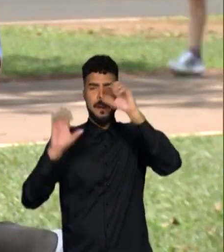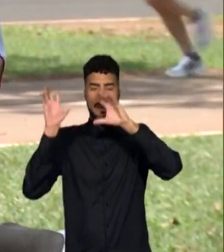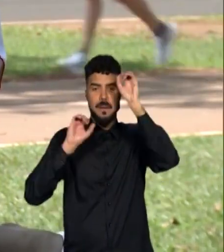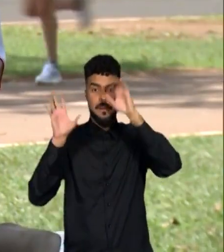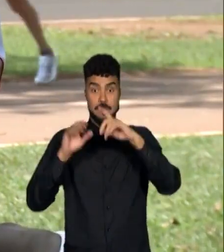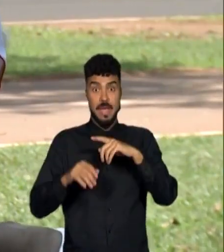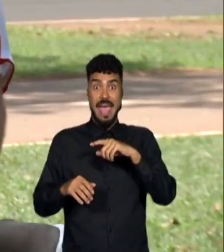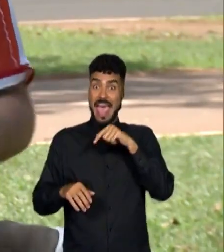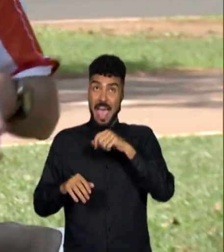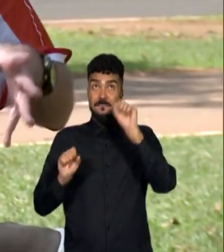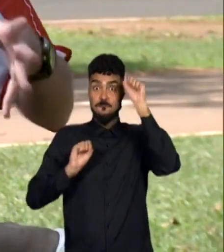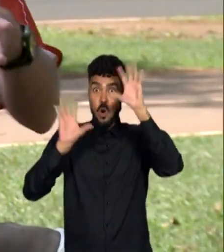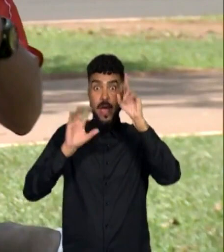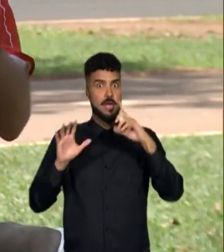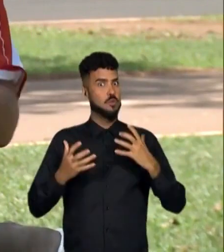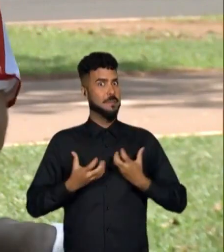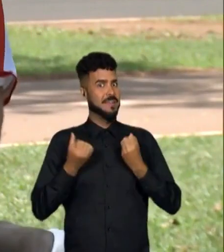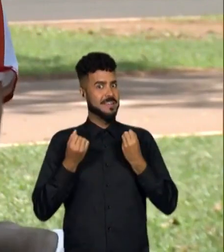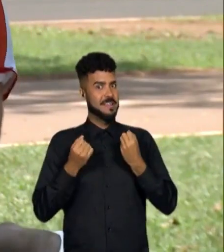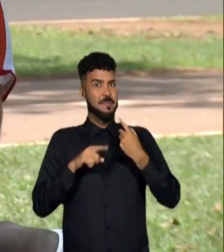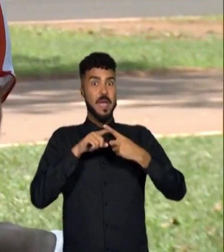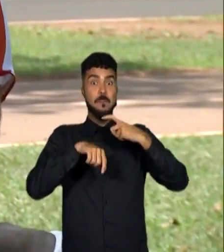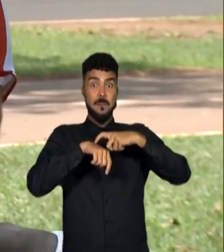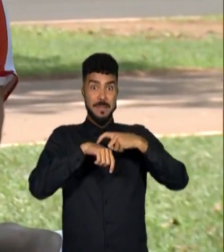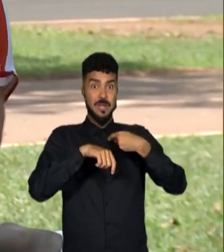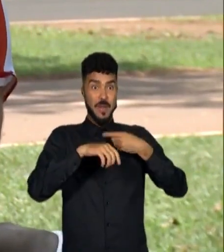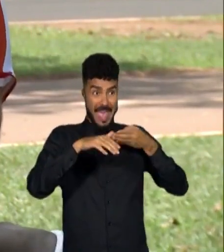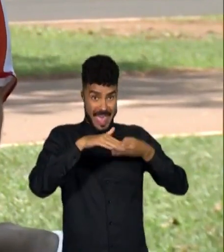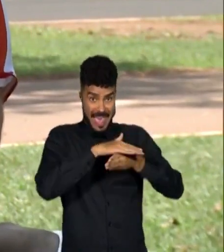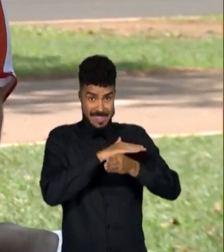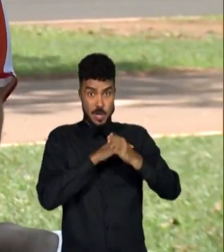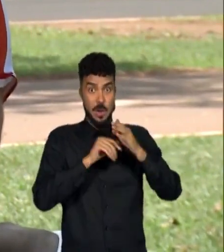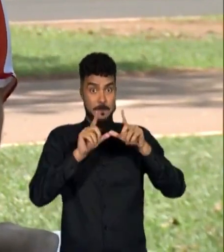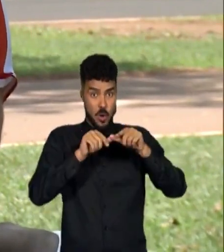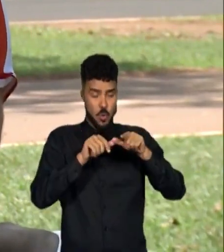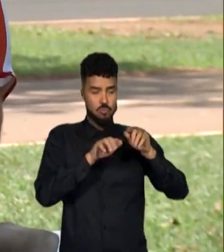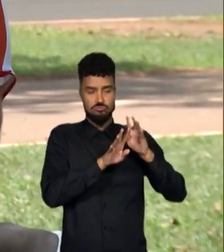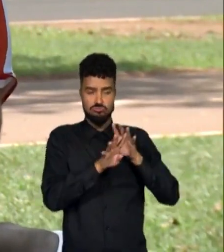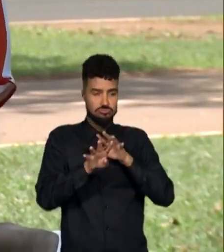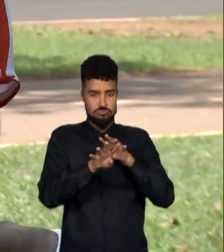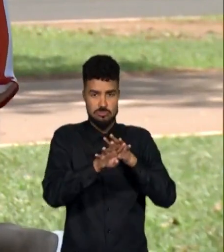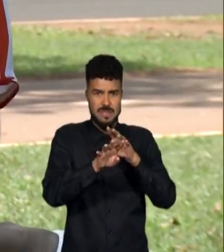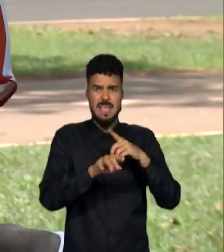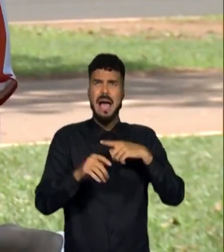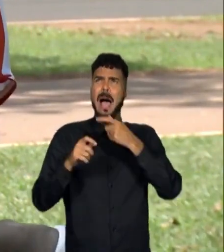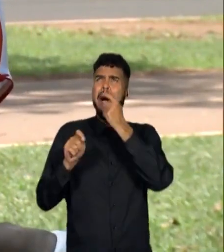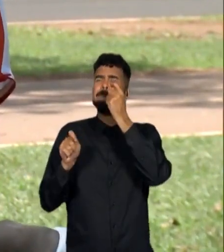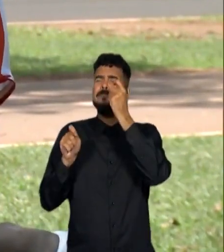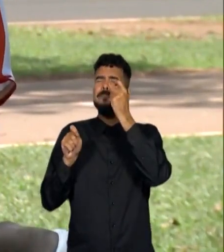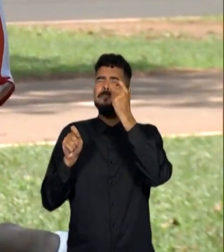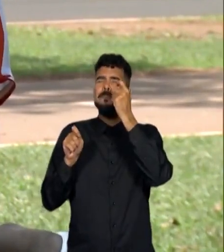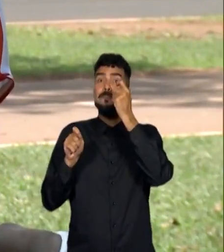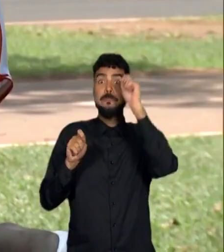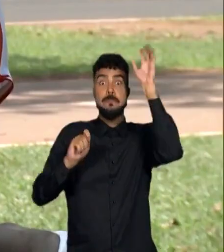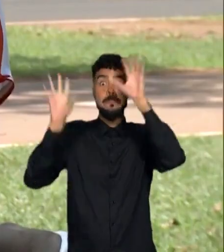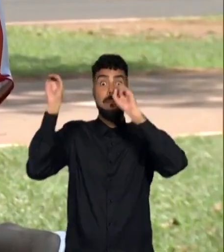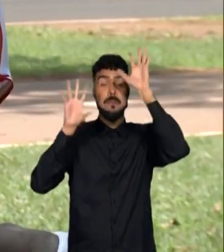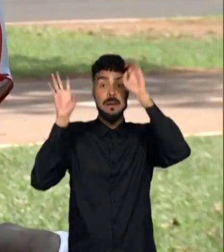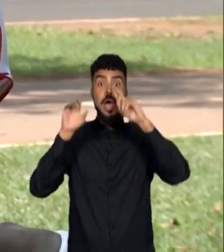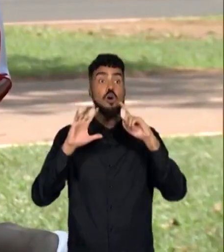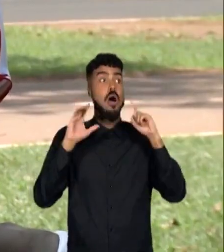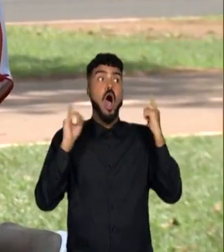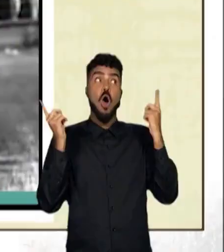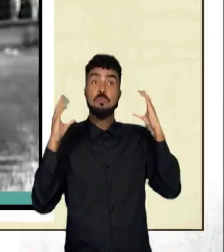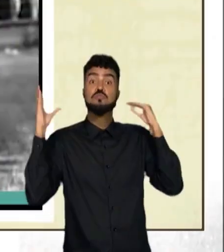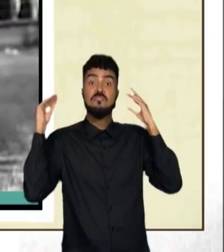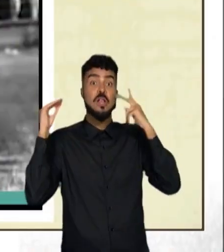na verdade. Então quando o time entra em campo, tem um foguetório, que tem gente que diz que é a primeira vez que teve um foguetório desse tipo em campo